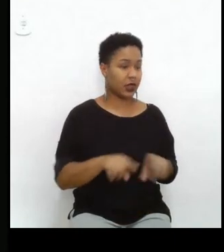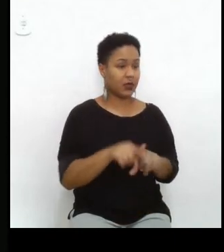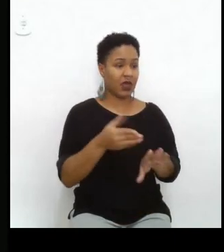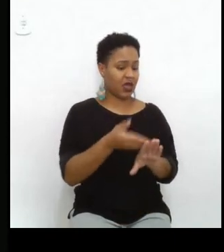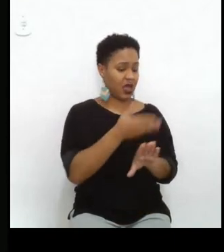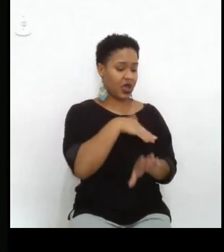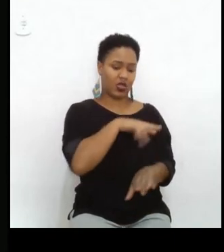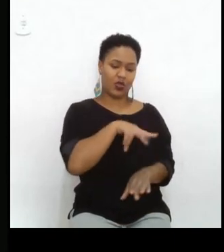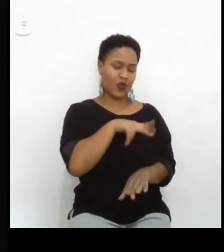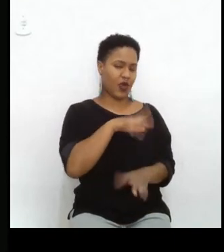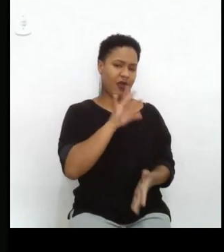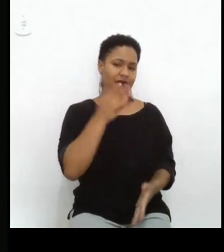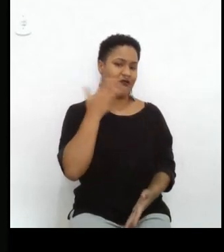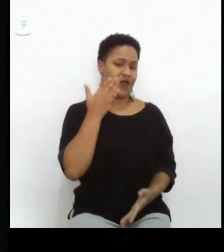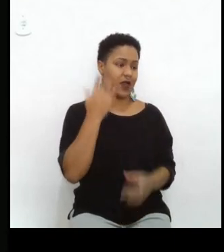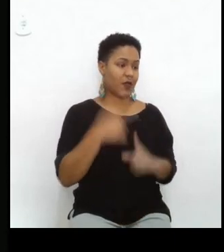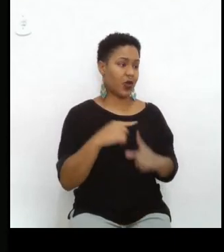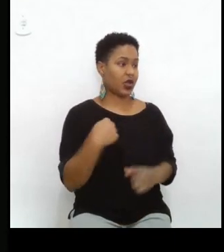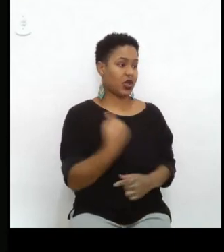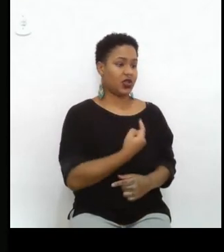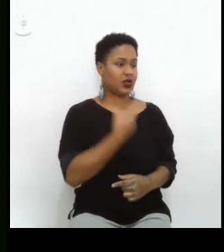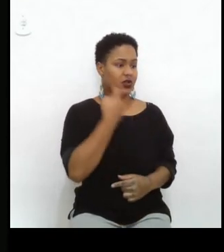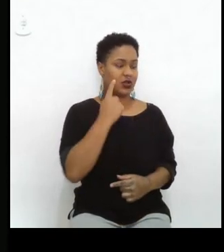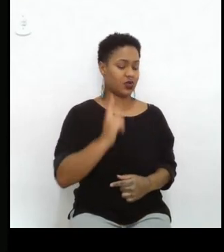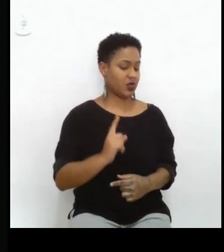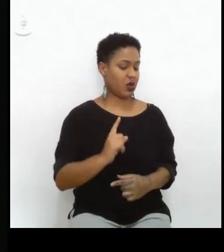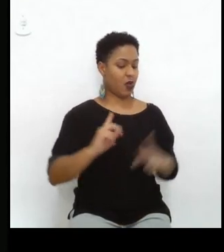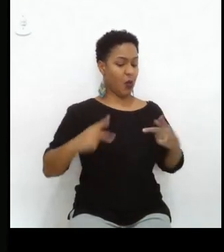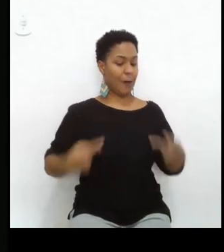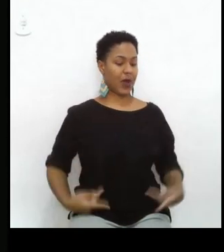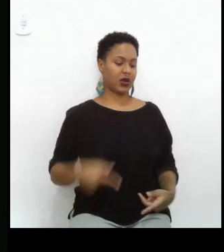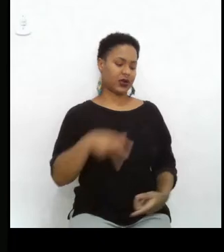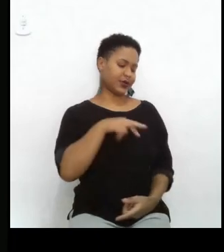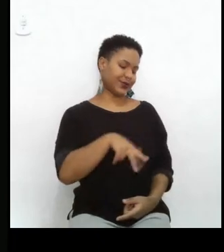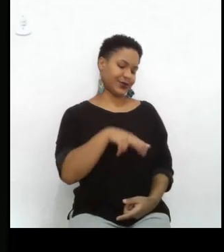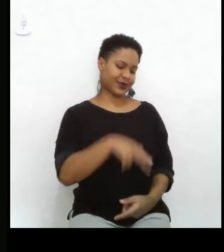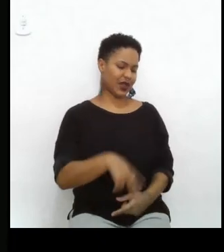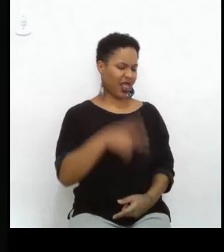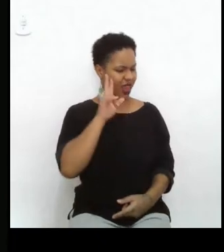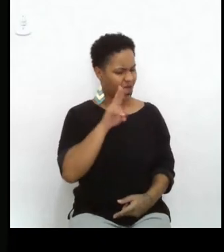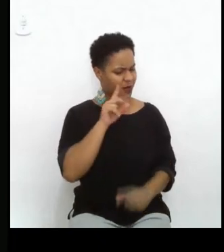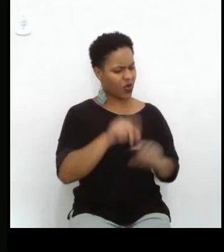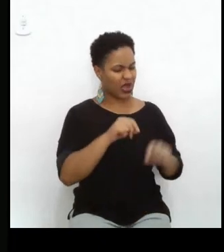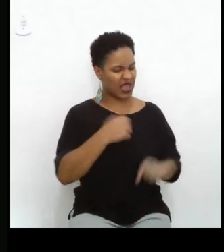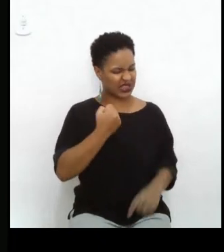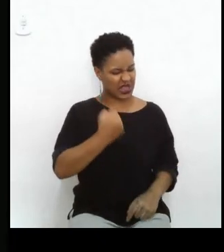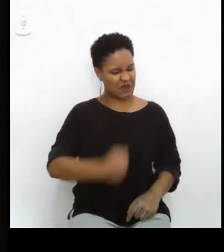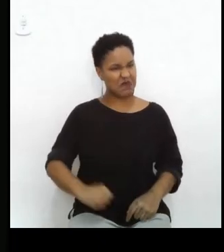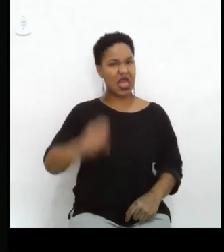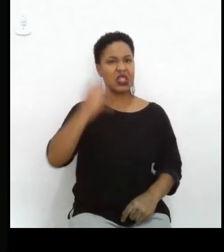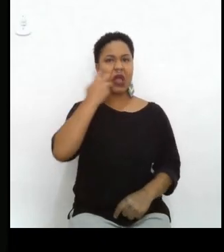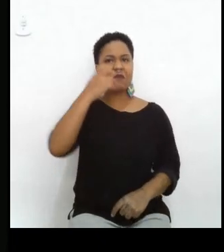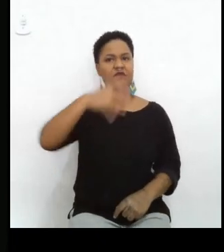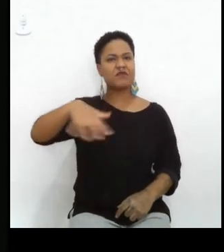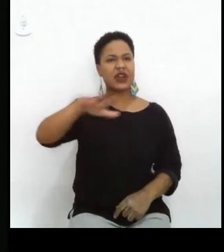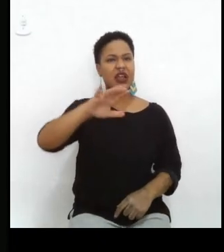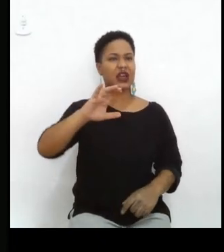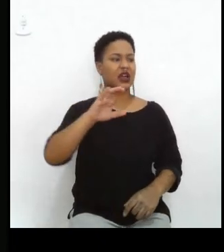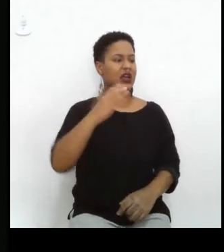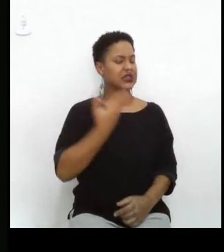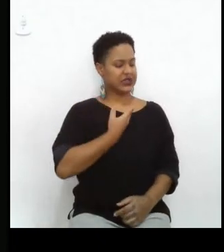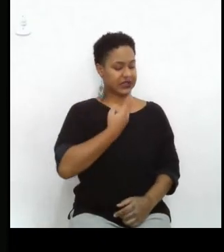né porque nós nunca fomos humanos lembre-se disso essa merda Branca fiz nunca serviu para nós